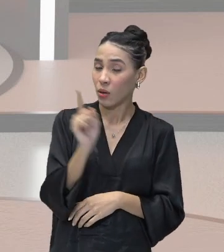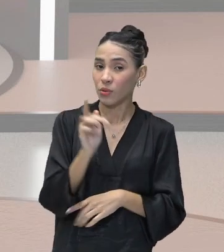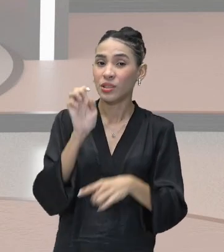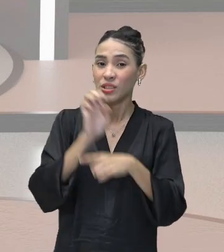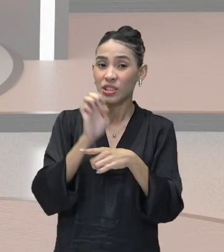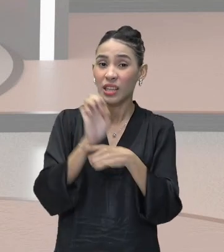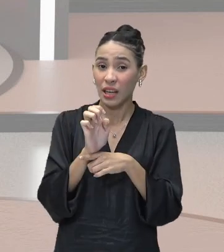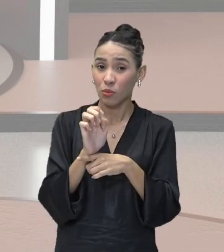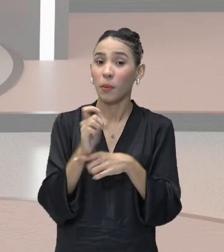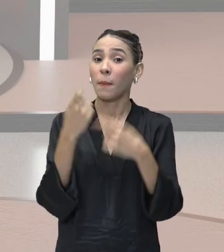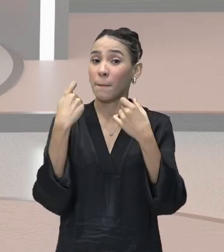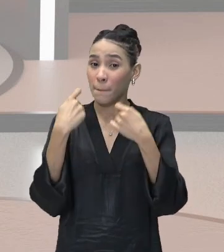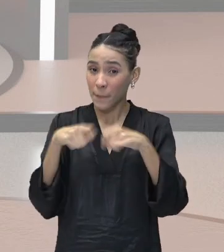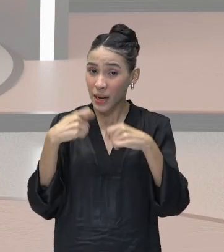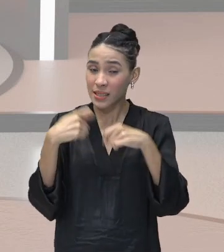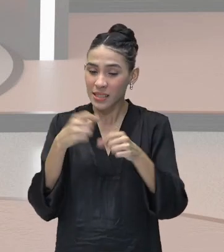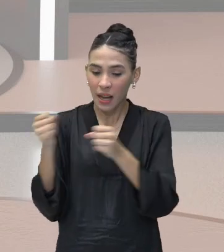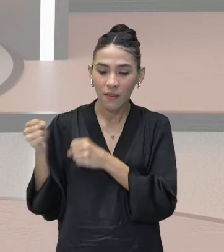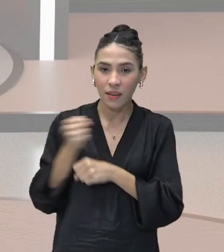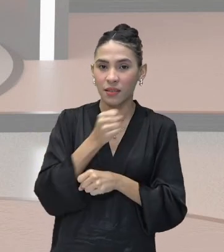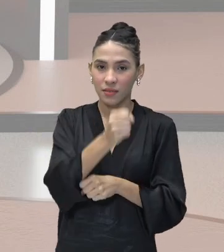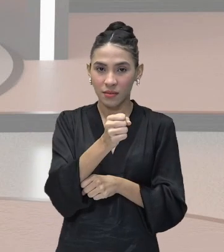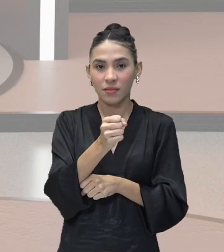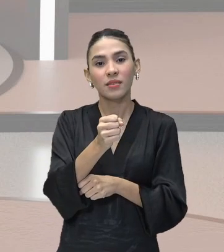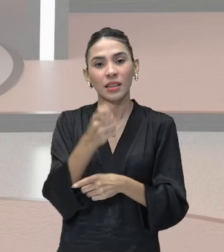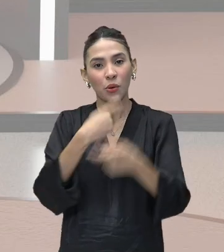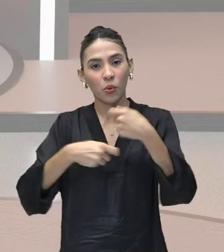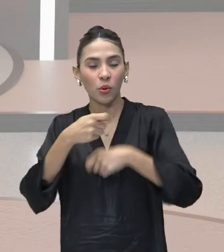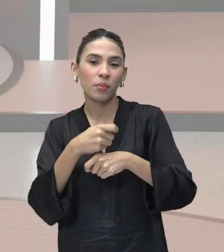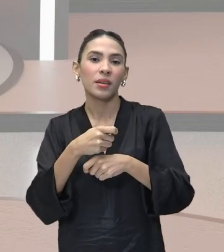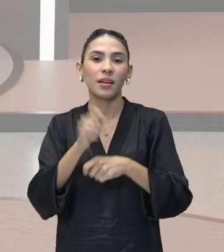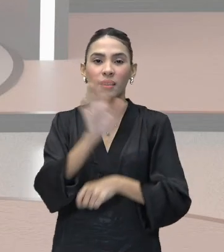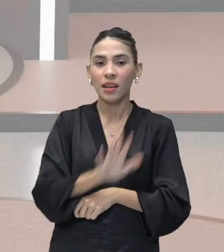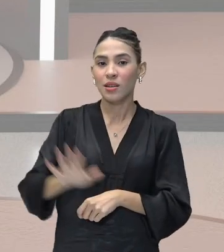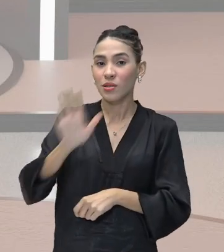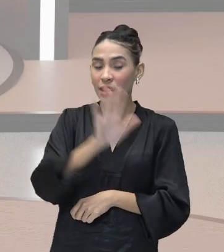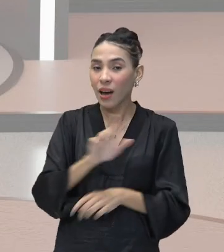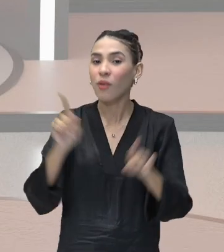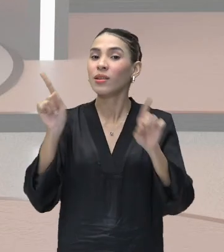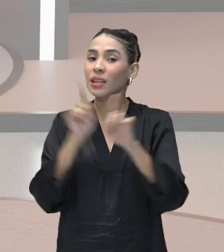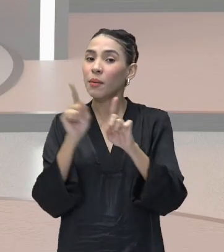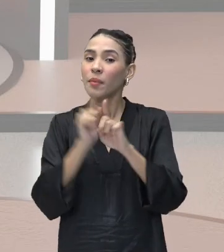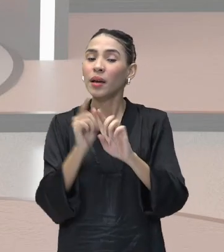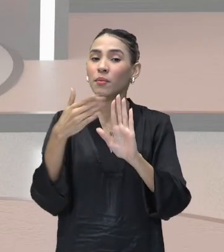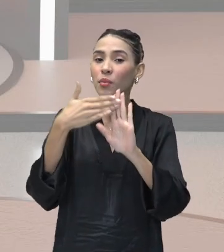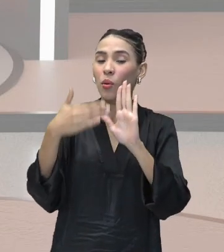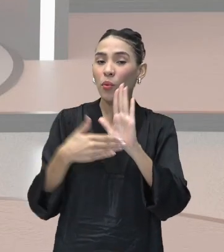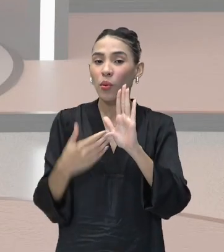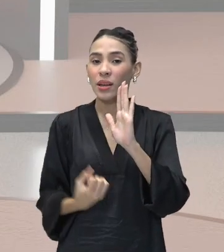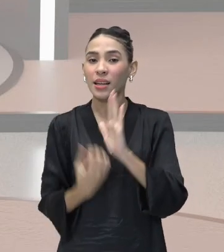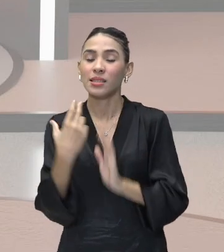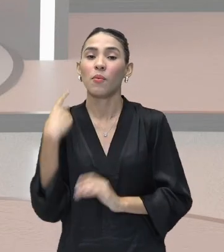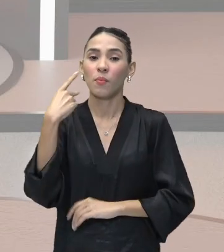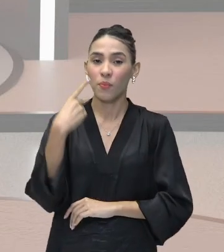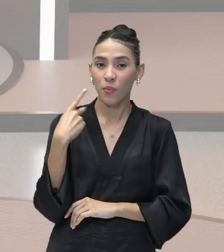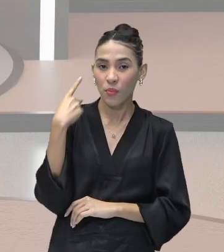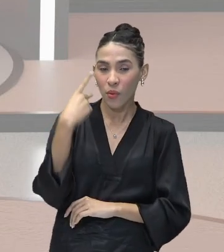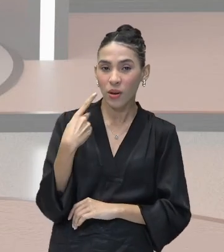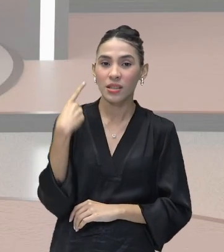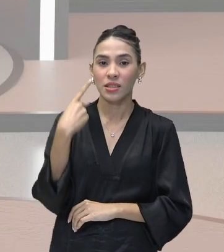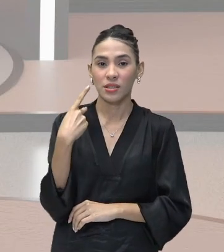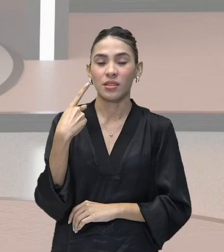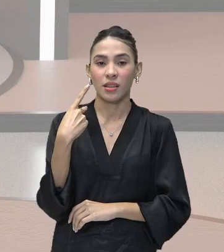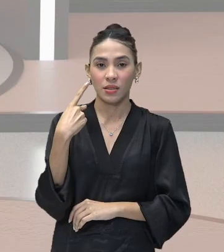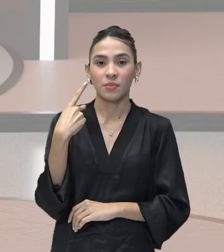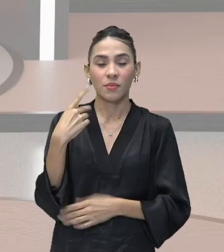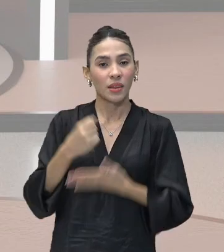fato, intervir na economia nacional e proporcionar políticas que trouxessem,